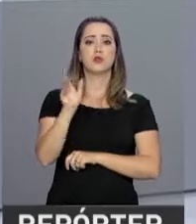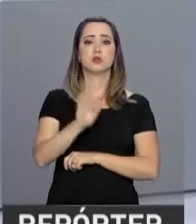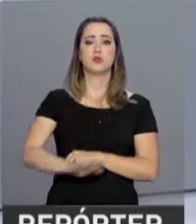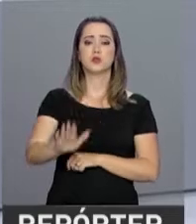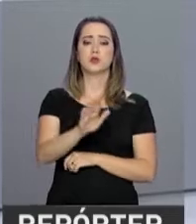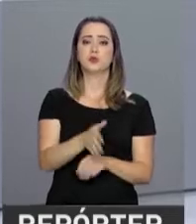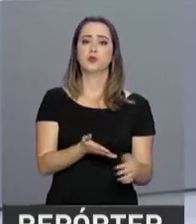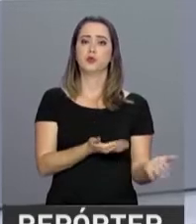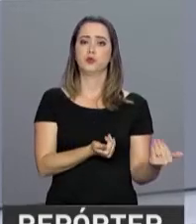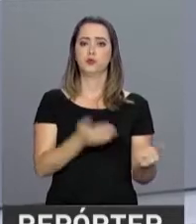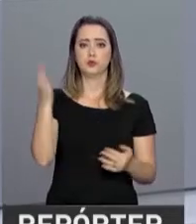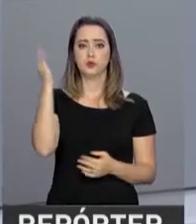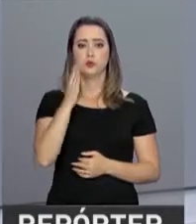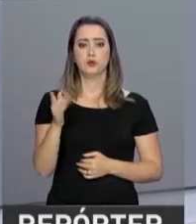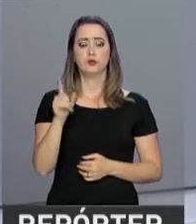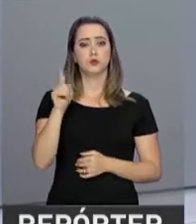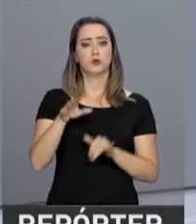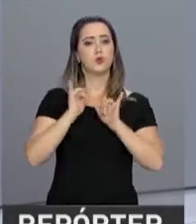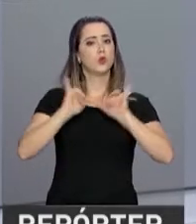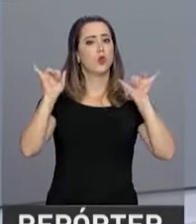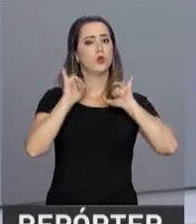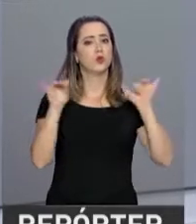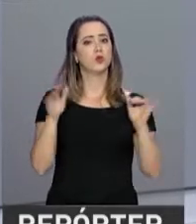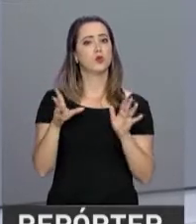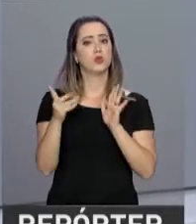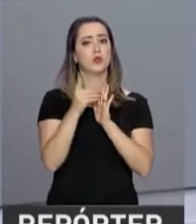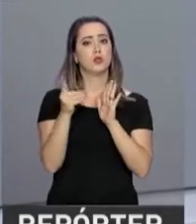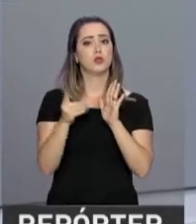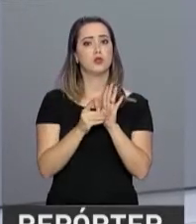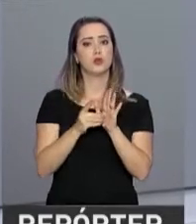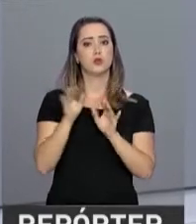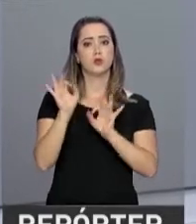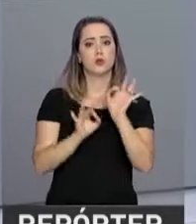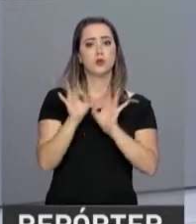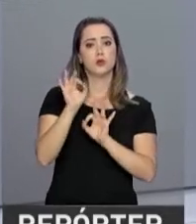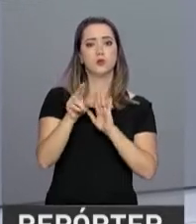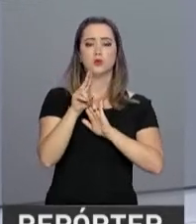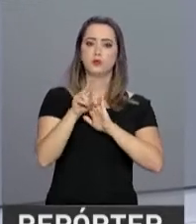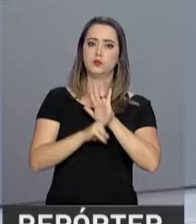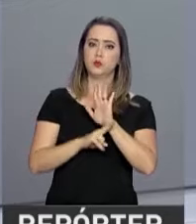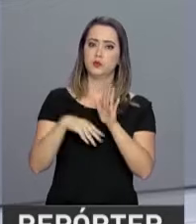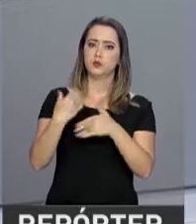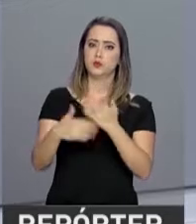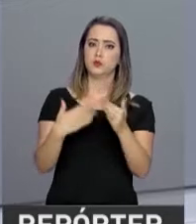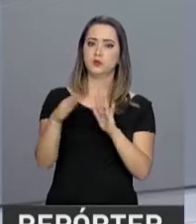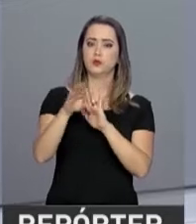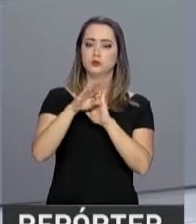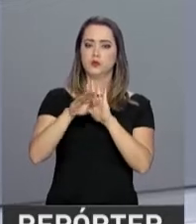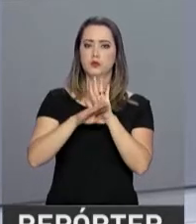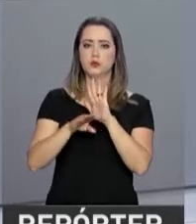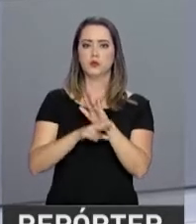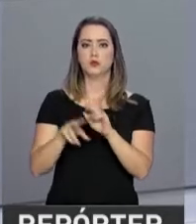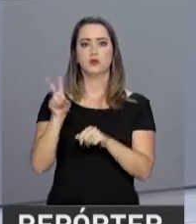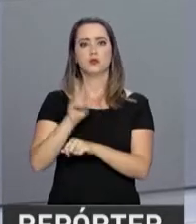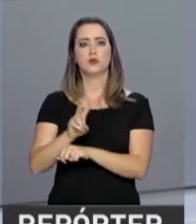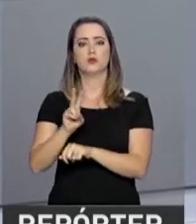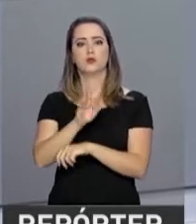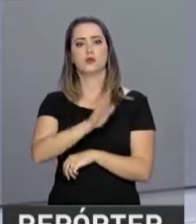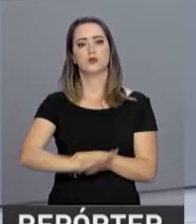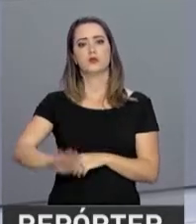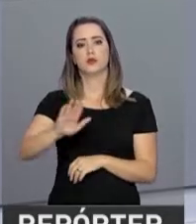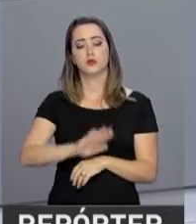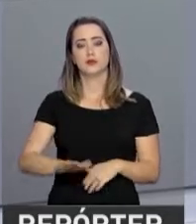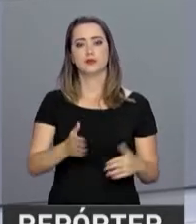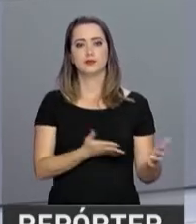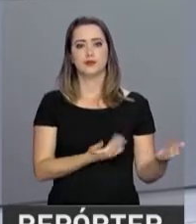e adolescentes brasileiros foi publicado hoje decreto que reformula as regras de funcionamento do programa de proteção